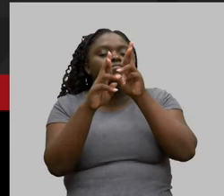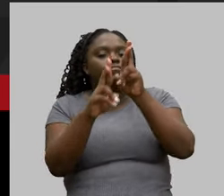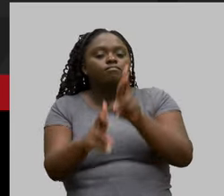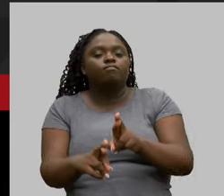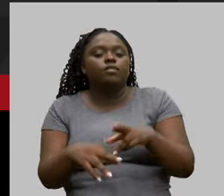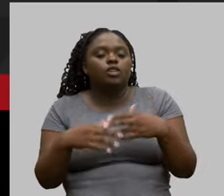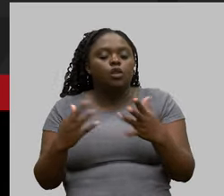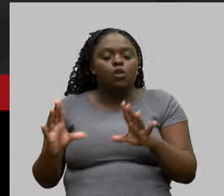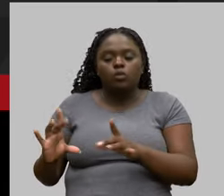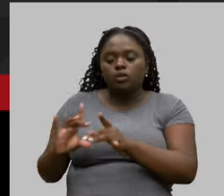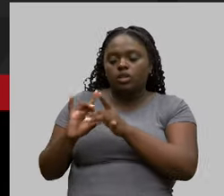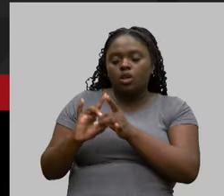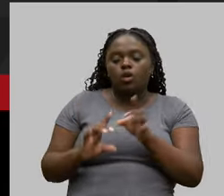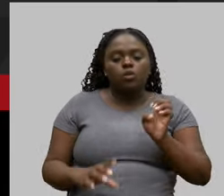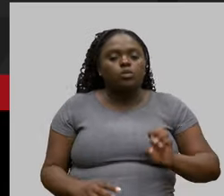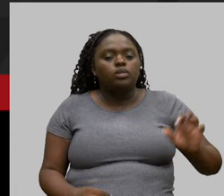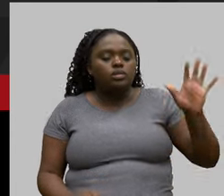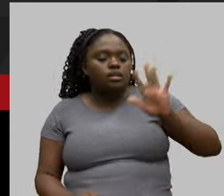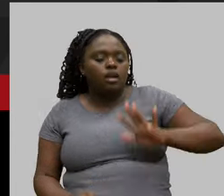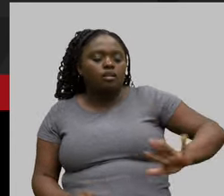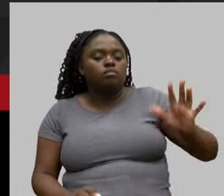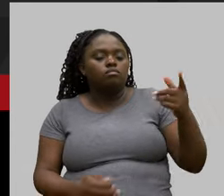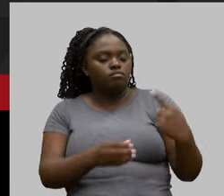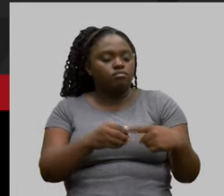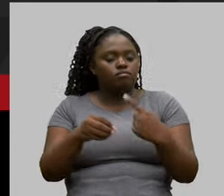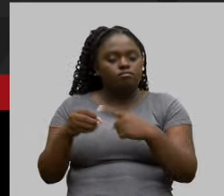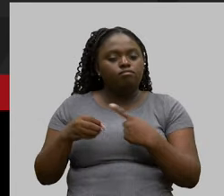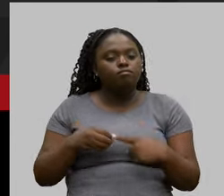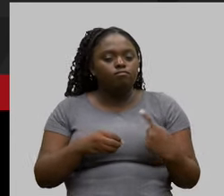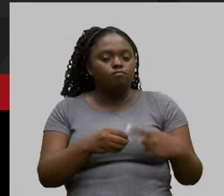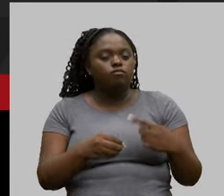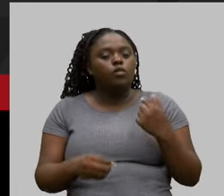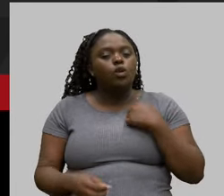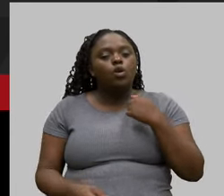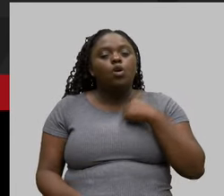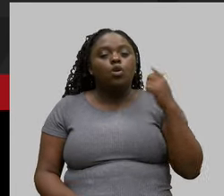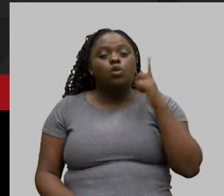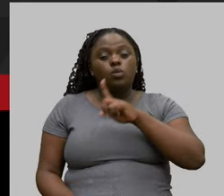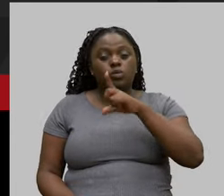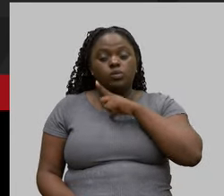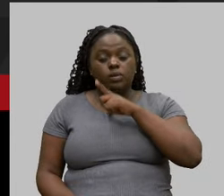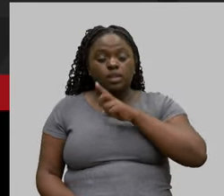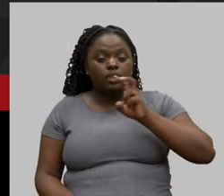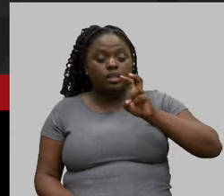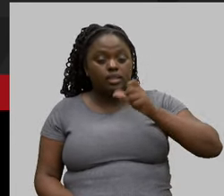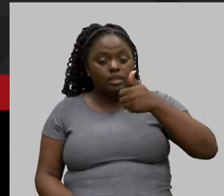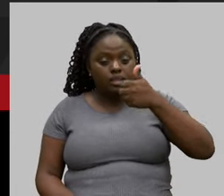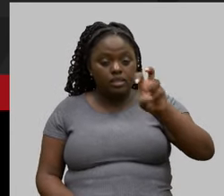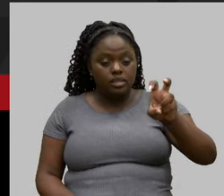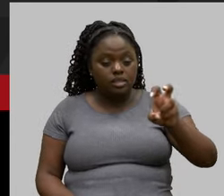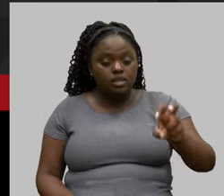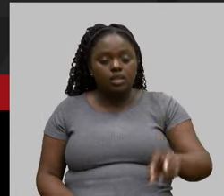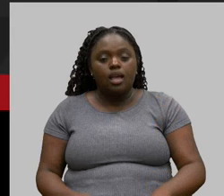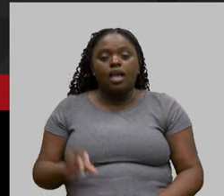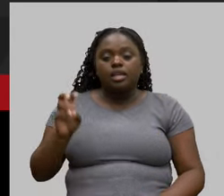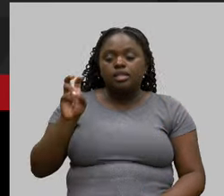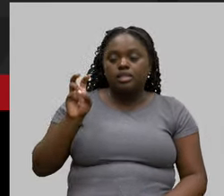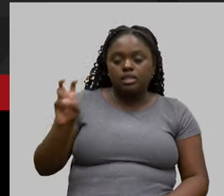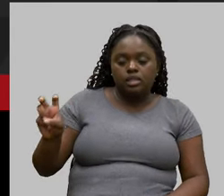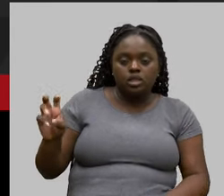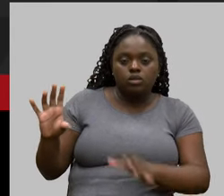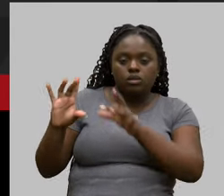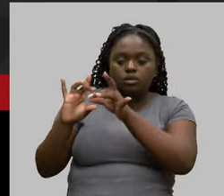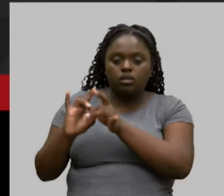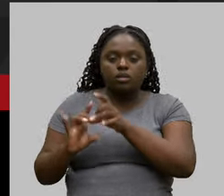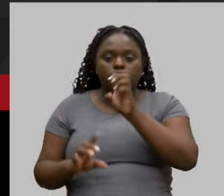dos Estados quanto dos Municípios então o conselho tem 15 membros cinco da União cinco dos Estados cinco dos Municípios e a gente tem